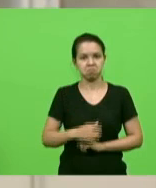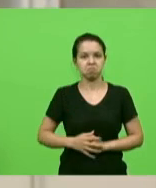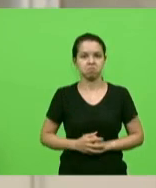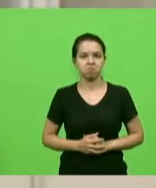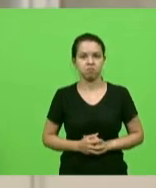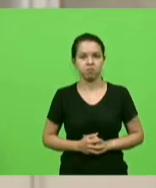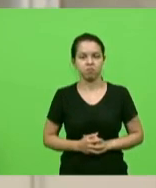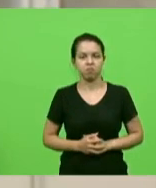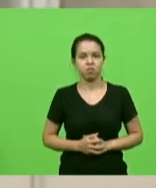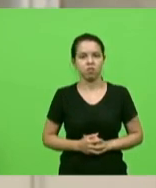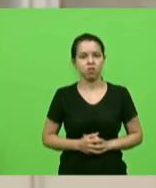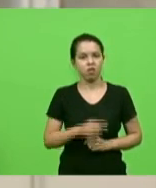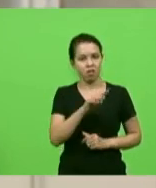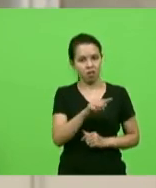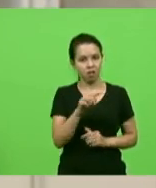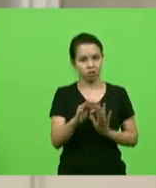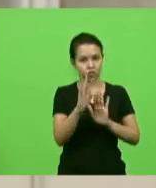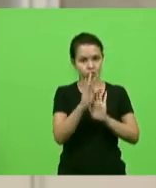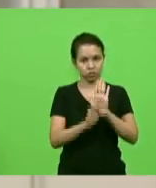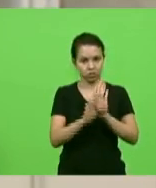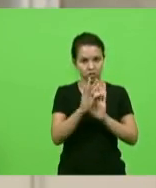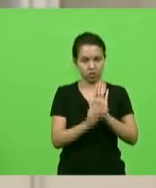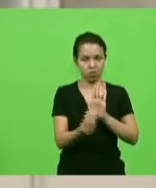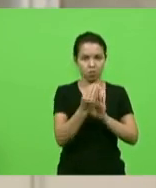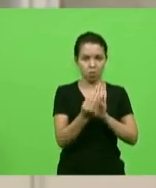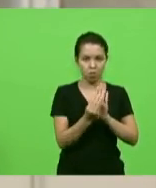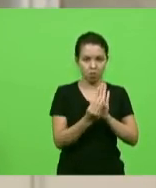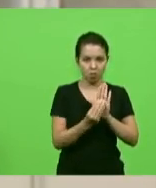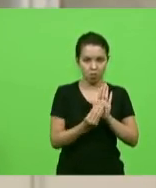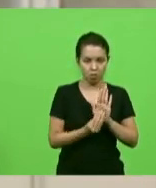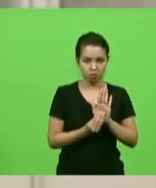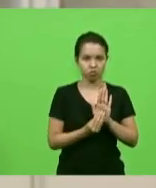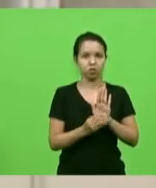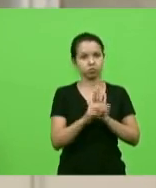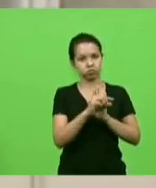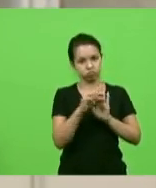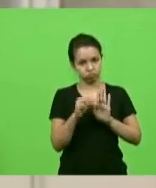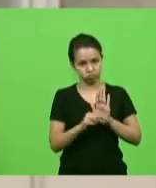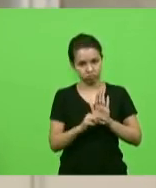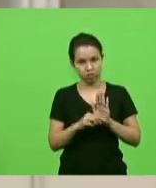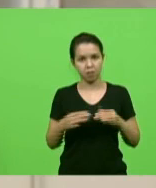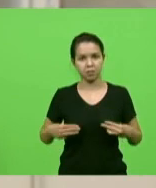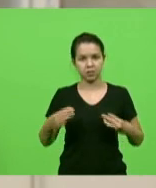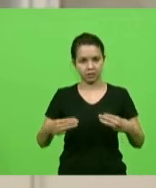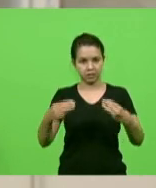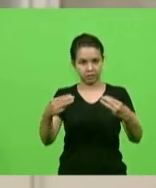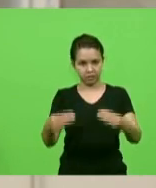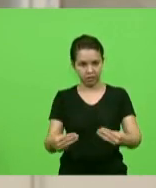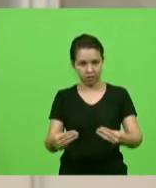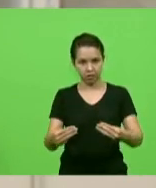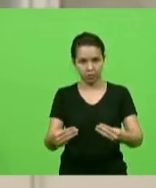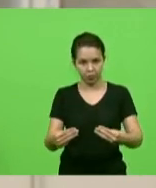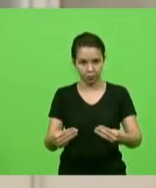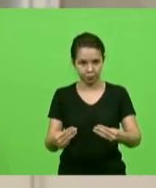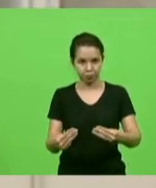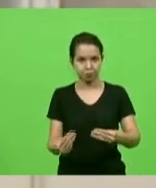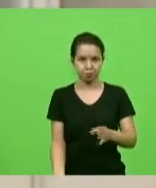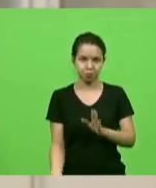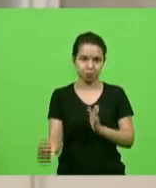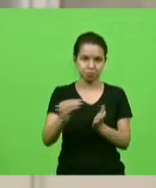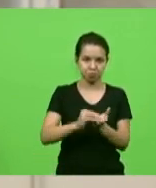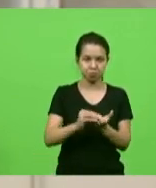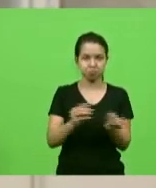considerado um dos textos contidos na referida peça ministerial relativos a